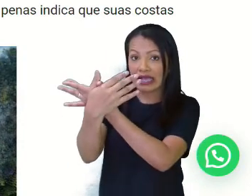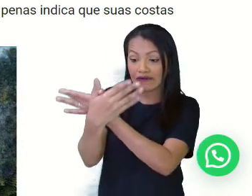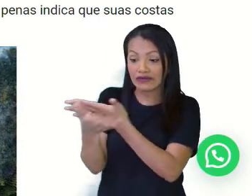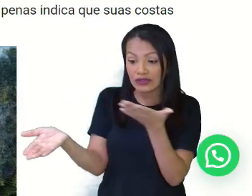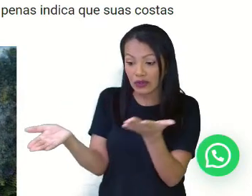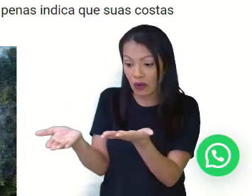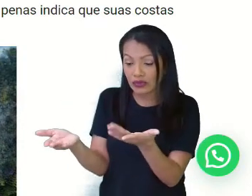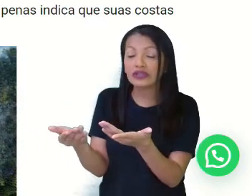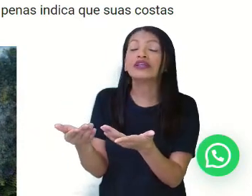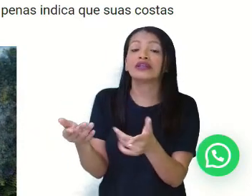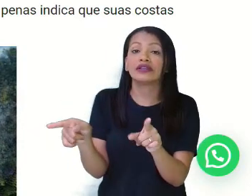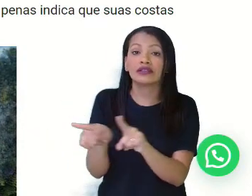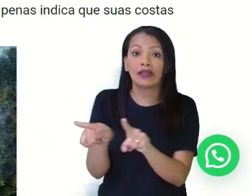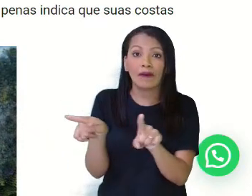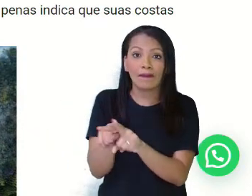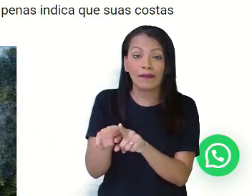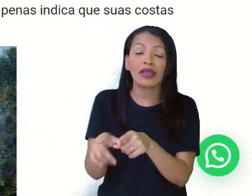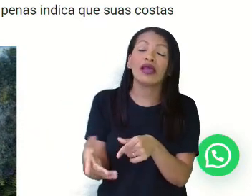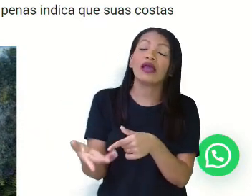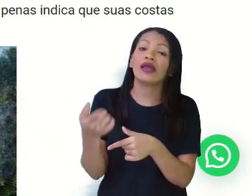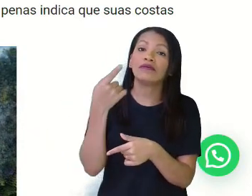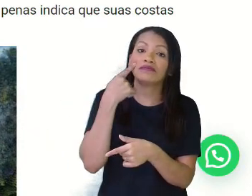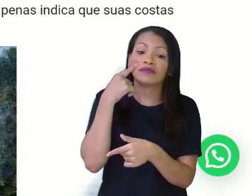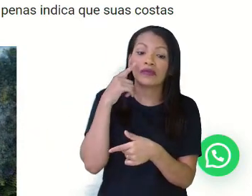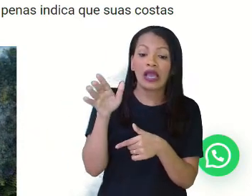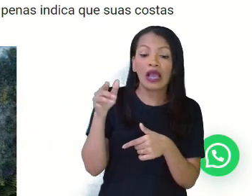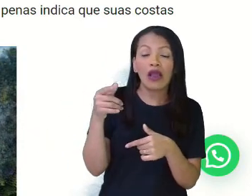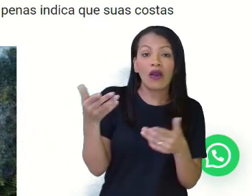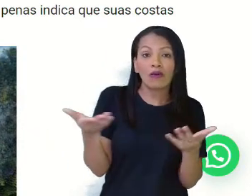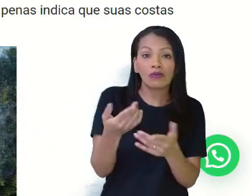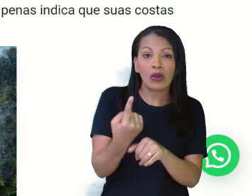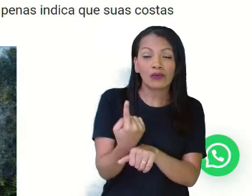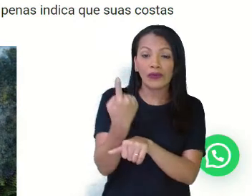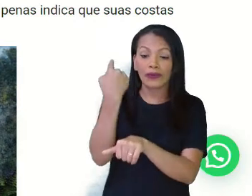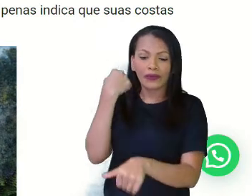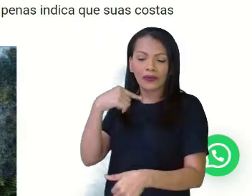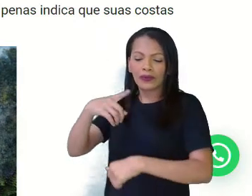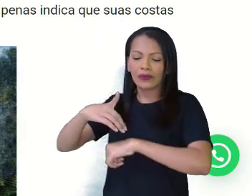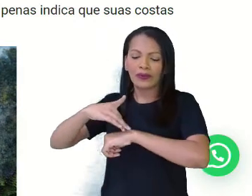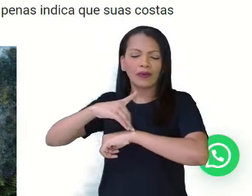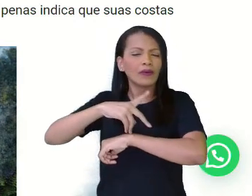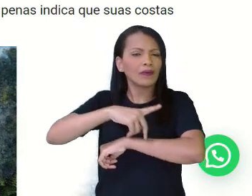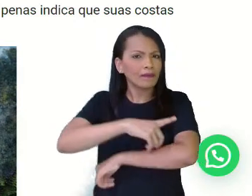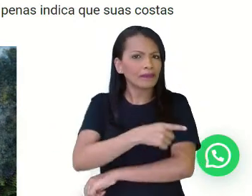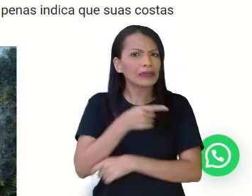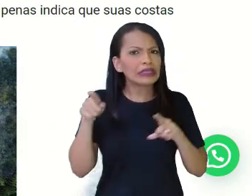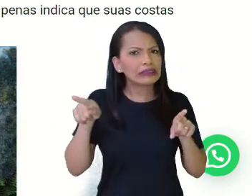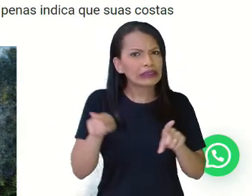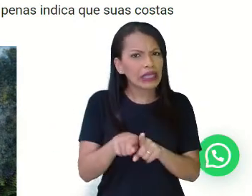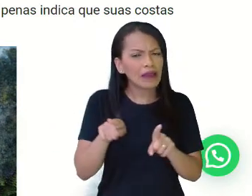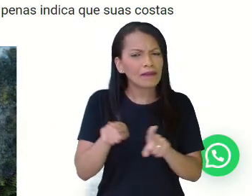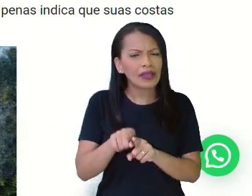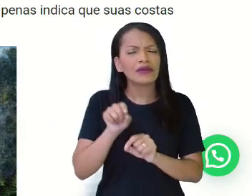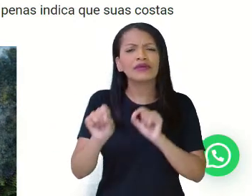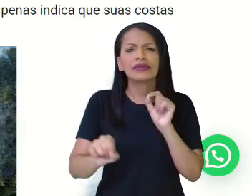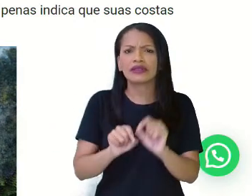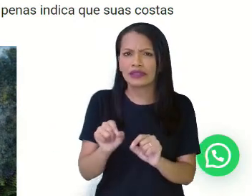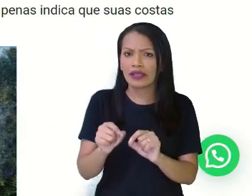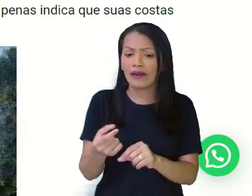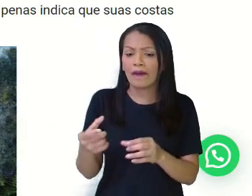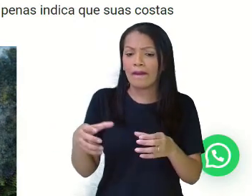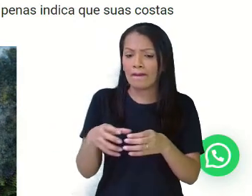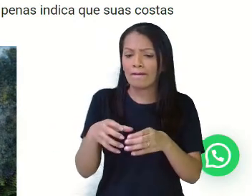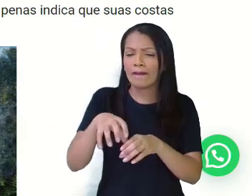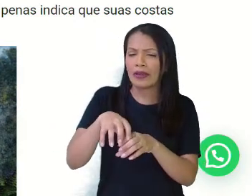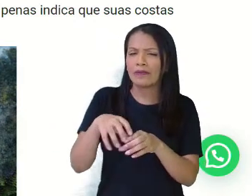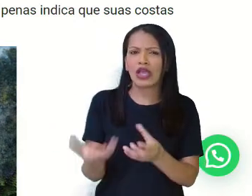pena. Com base no tamanho da cauda, os pesquisadores também defendem que o material fossilizado pertencia a um